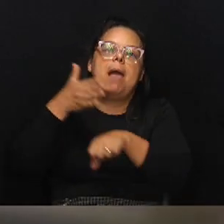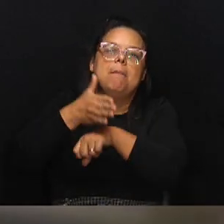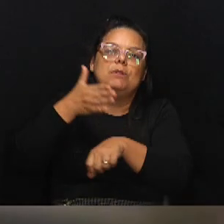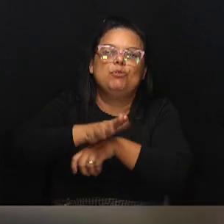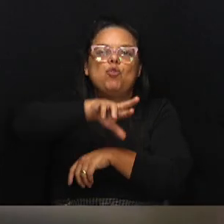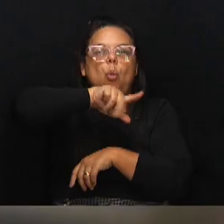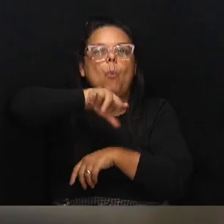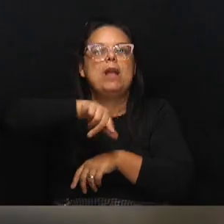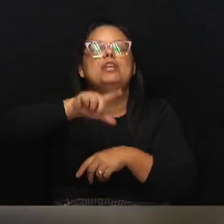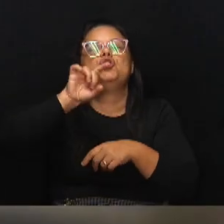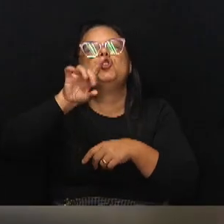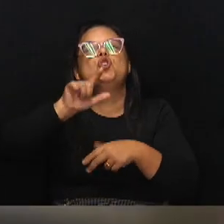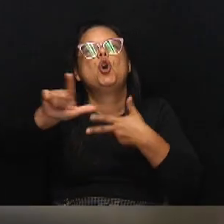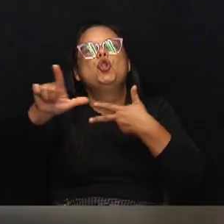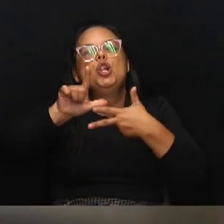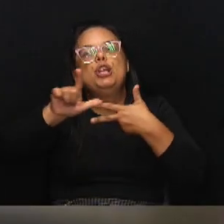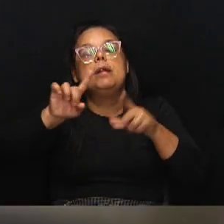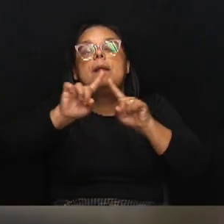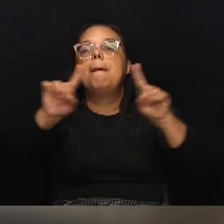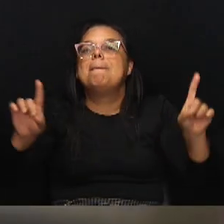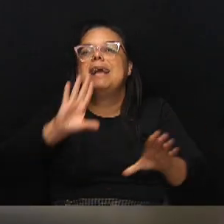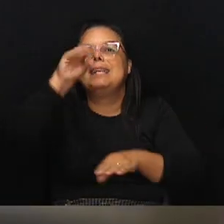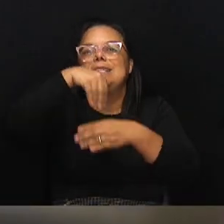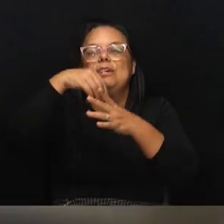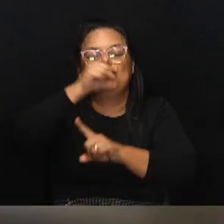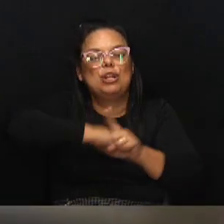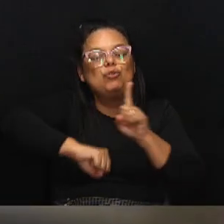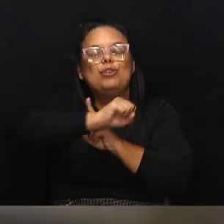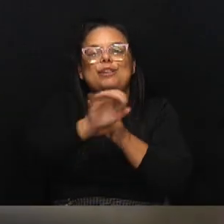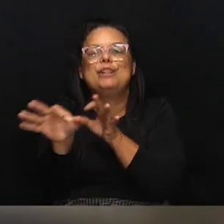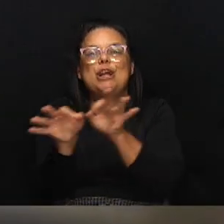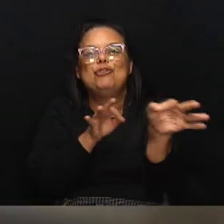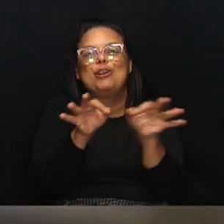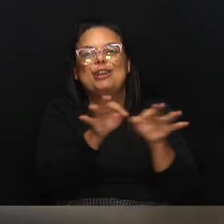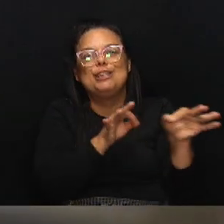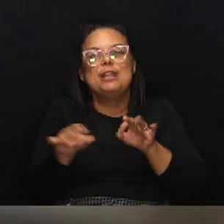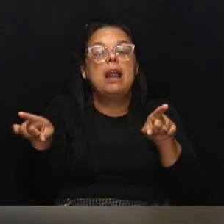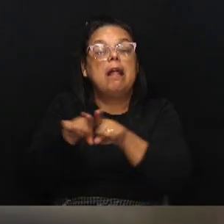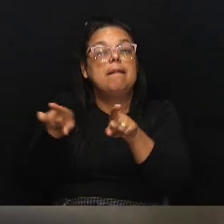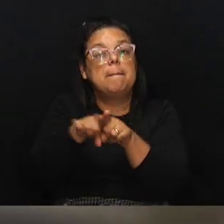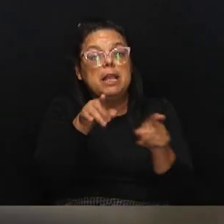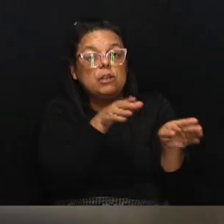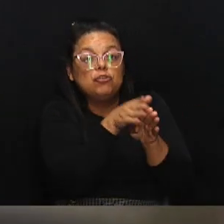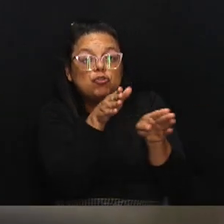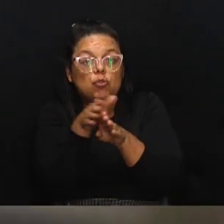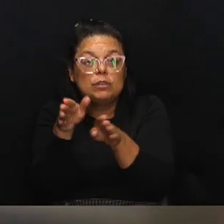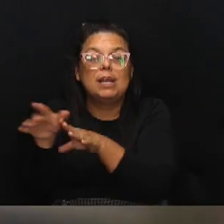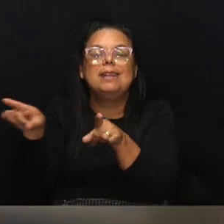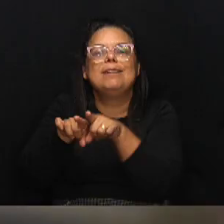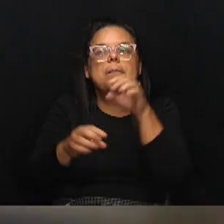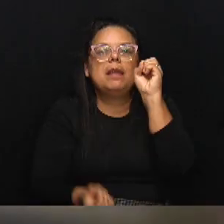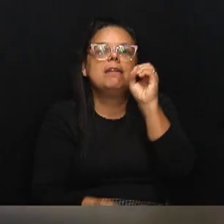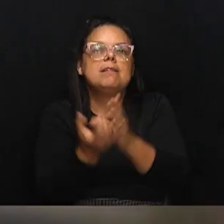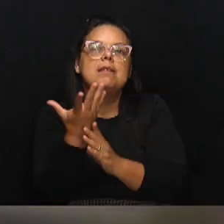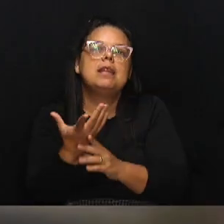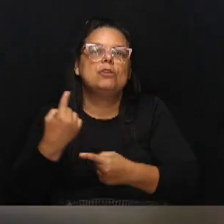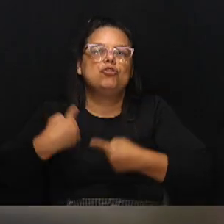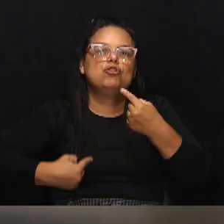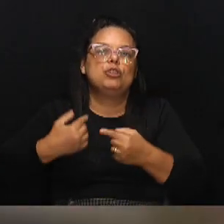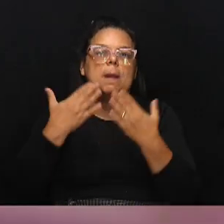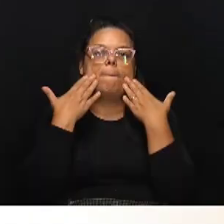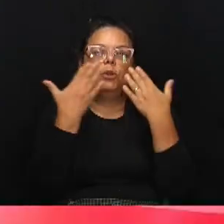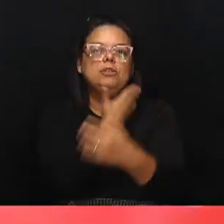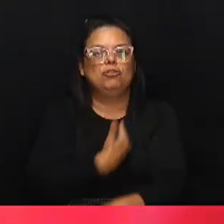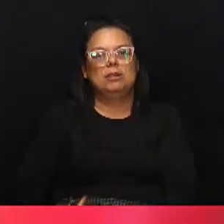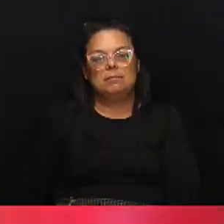no legislativo, como na sociedade organizada através de conselhos e a criação de políticas